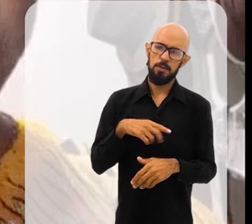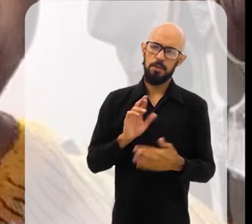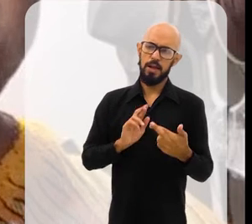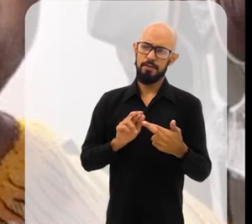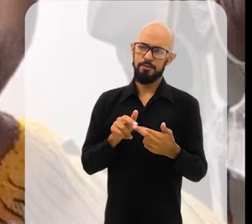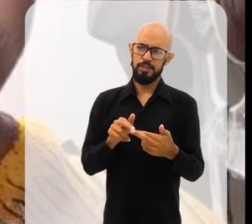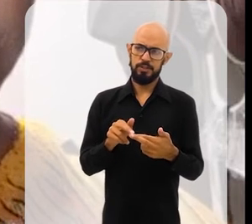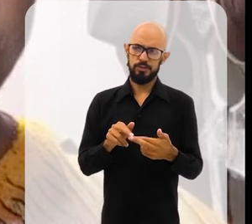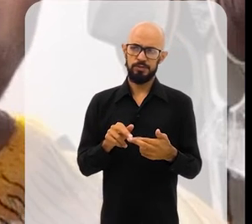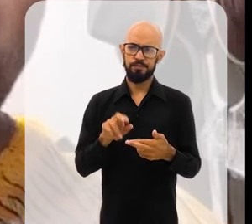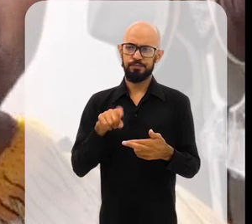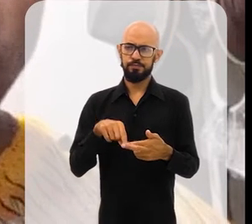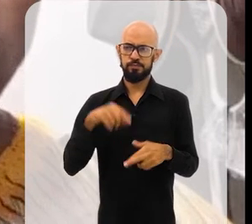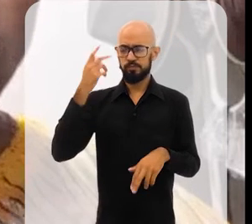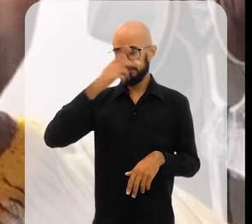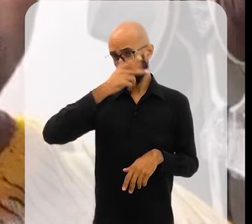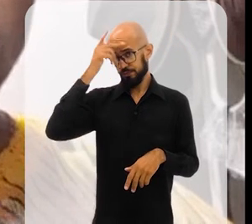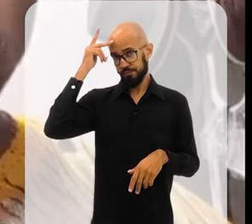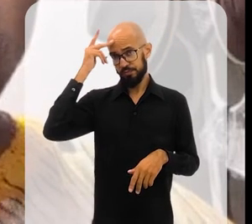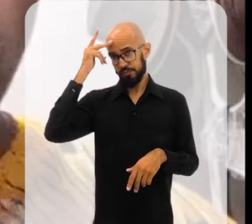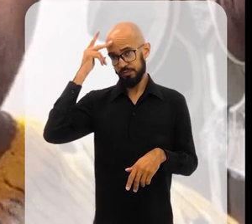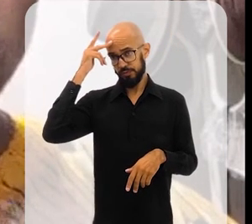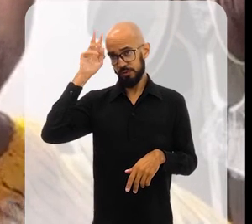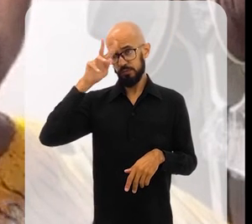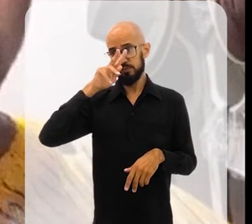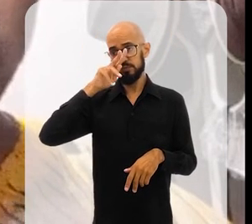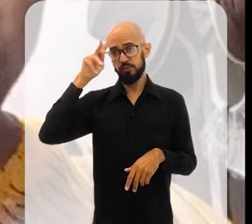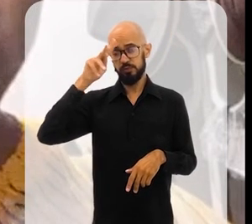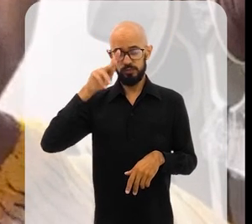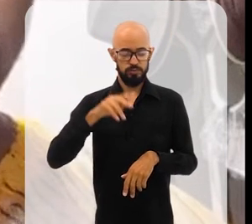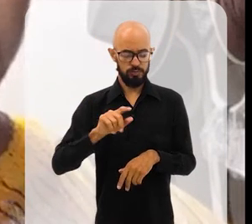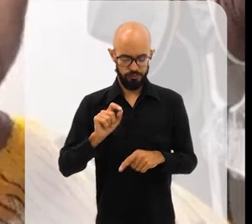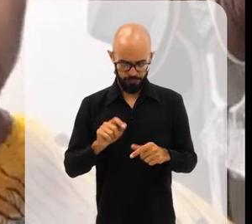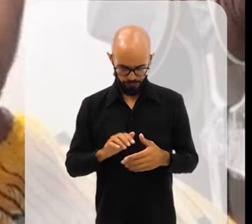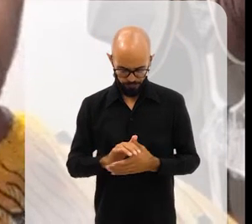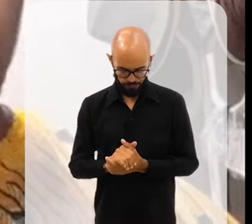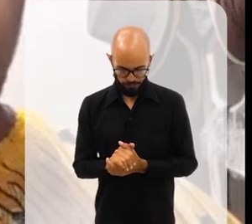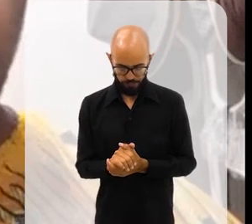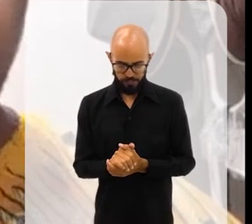uma referência que é muito cara, muito forte, né? Muito